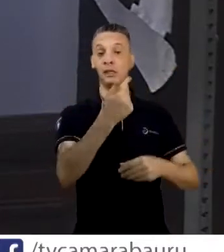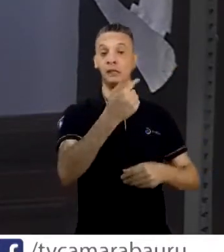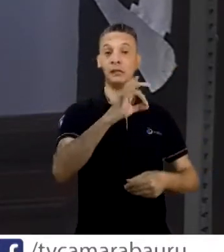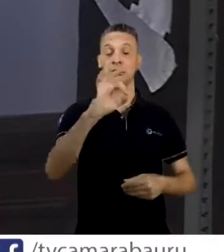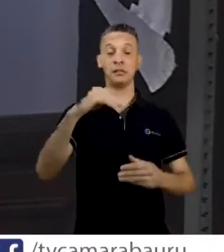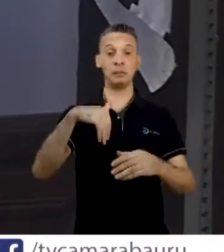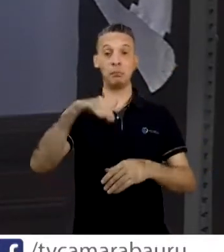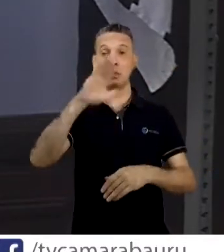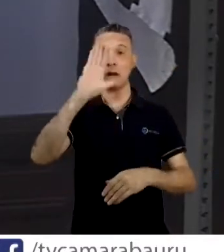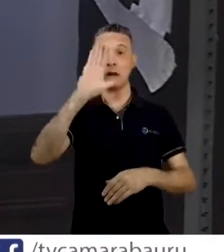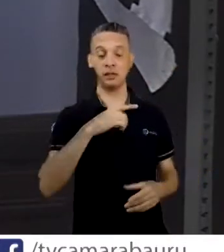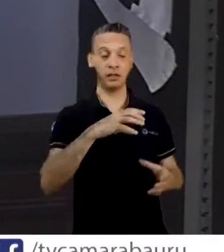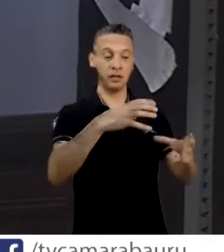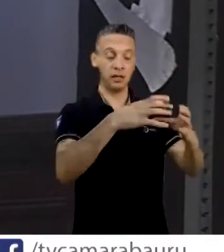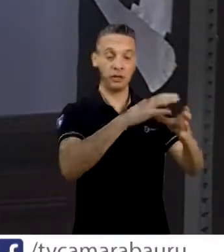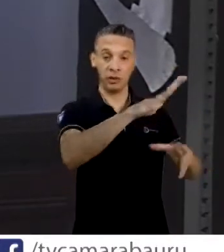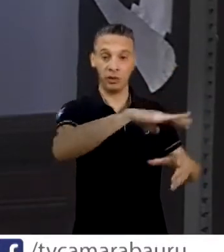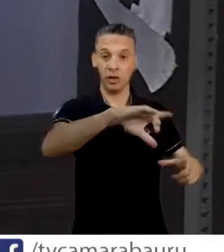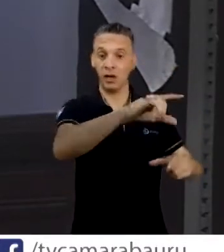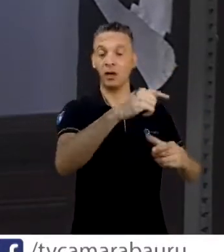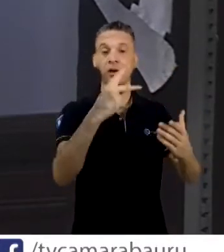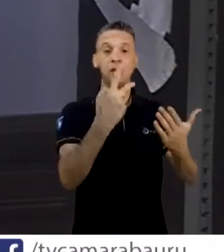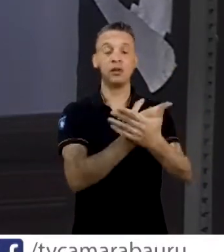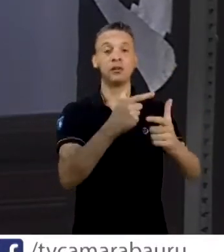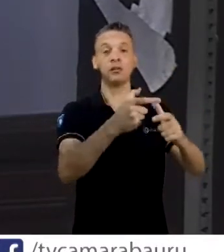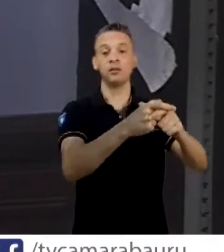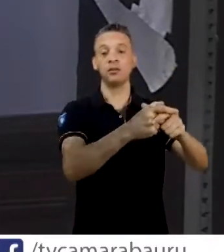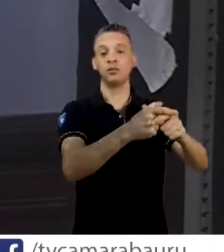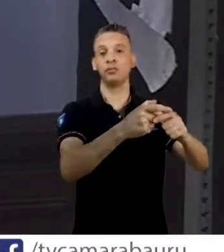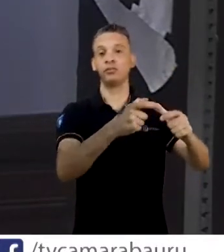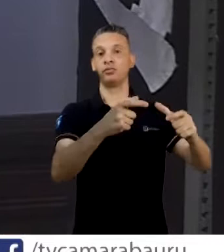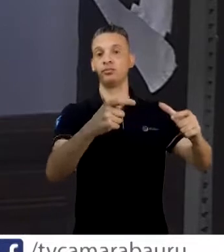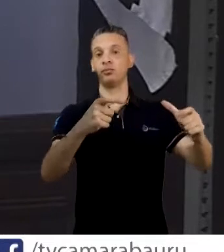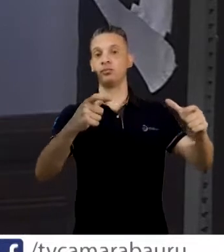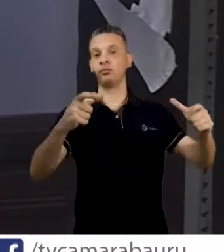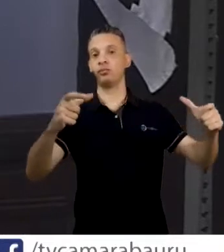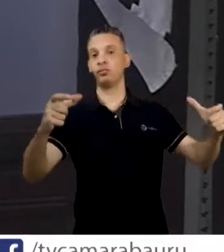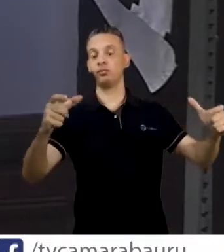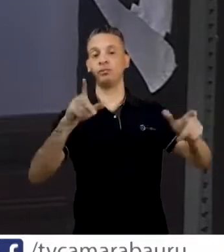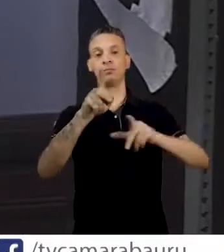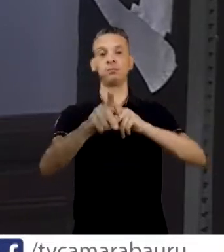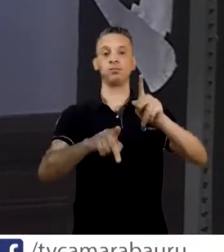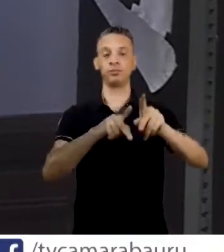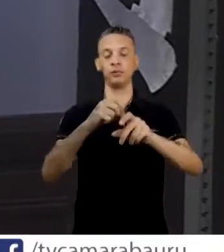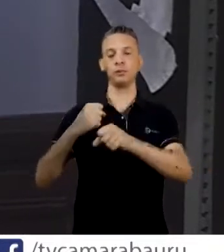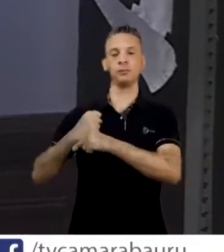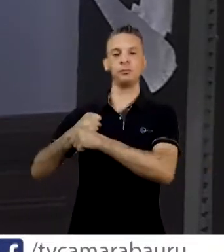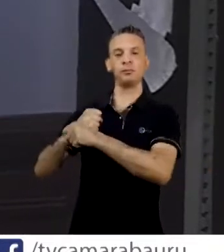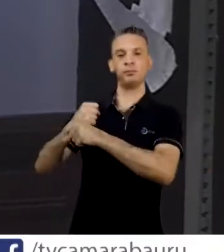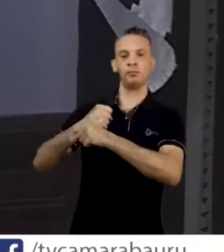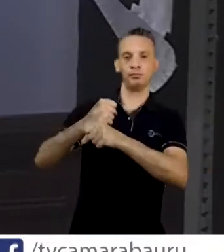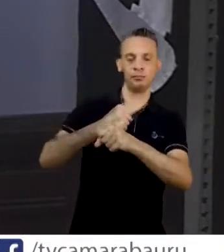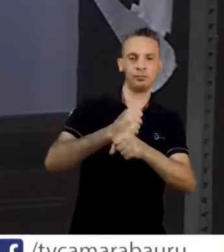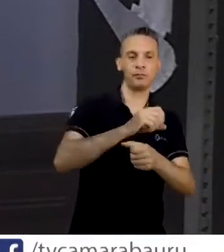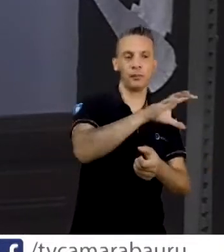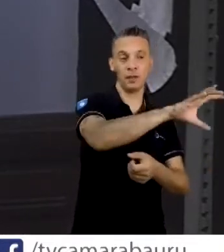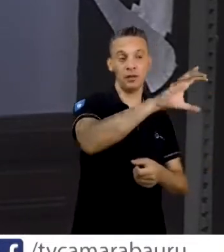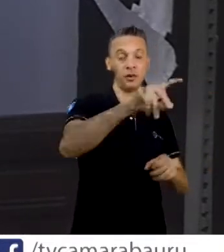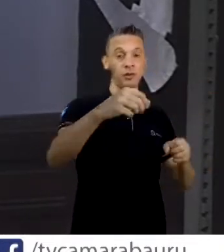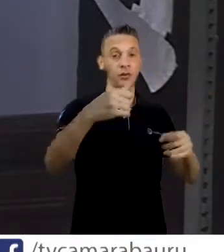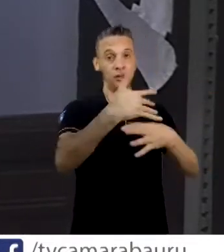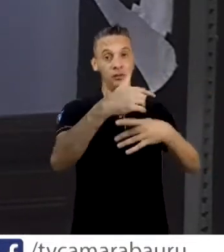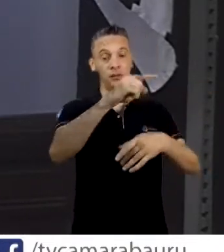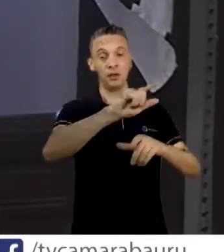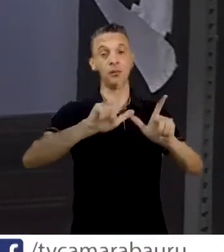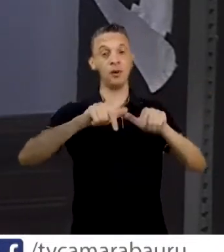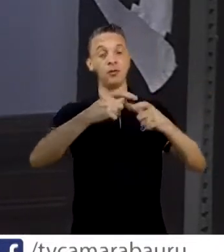não tenha dúvida, que terá o seu crescimento e continua em crescimento nos últimos anos. É uma das regiões da cidade que mais cresceu.